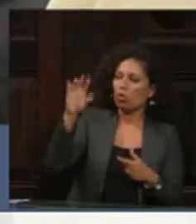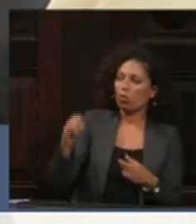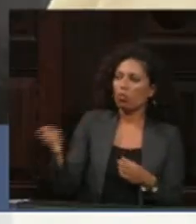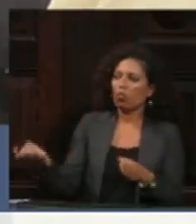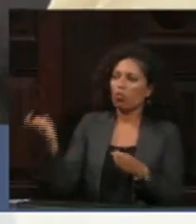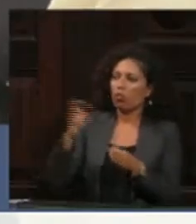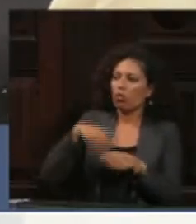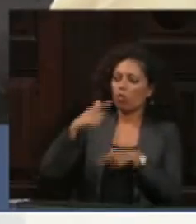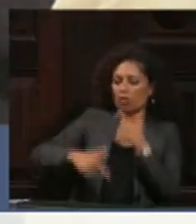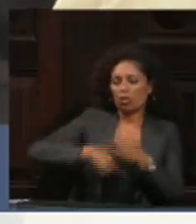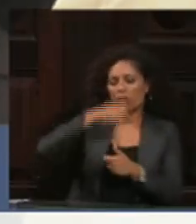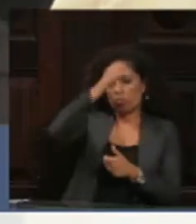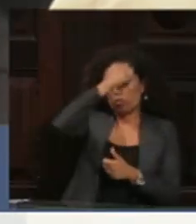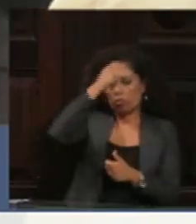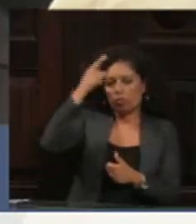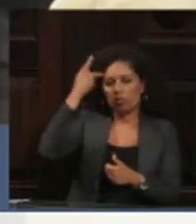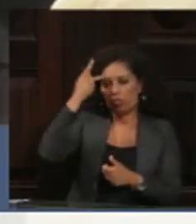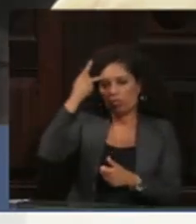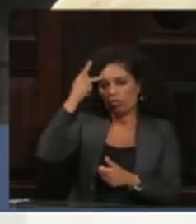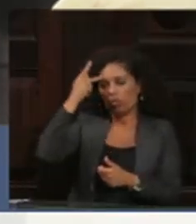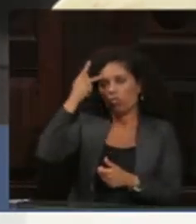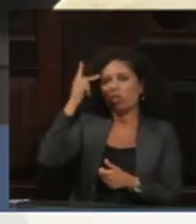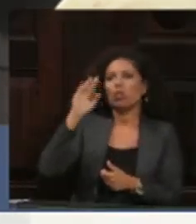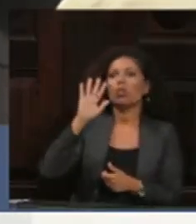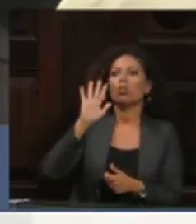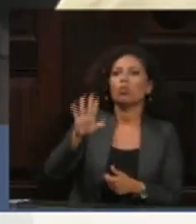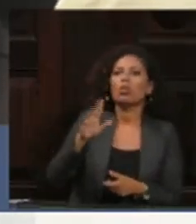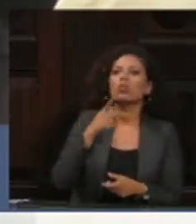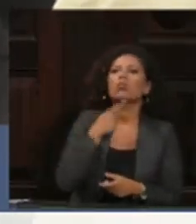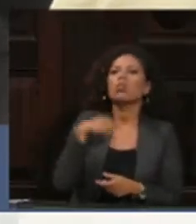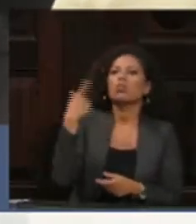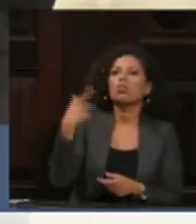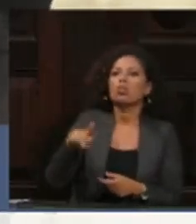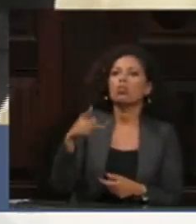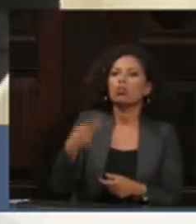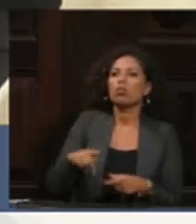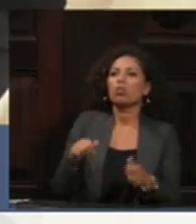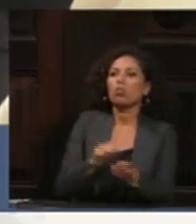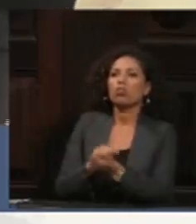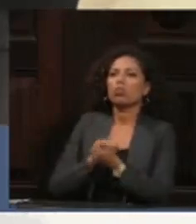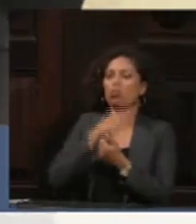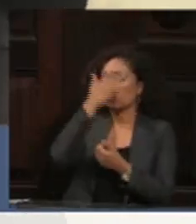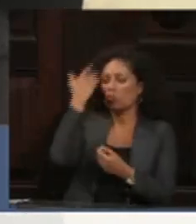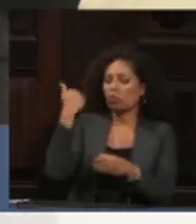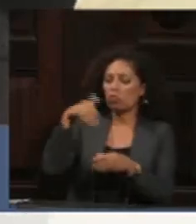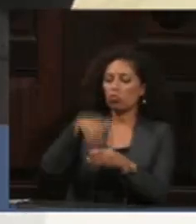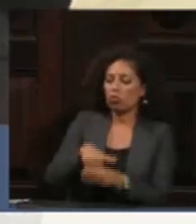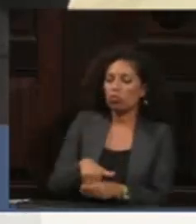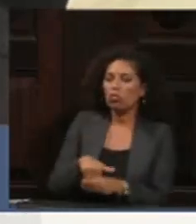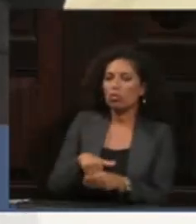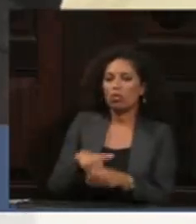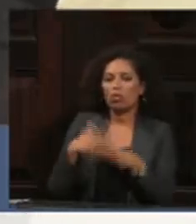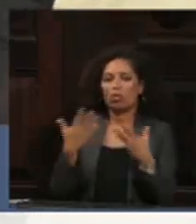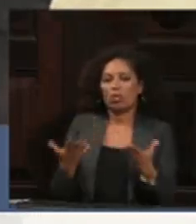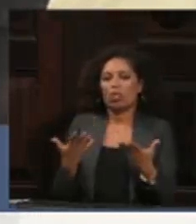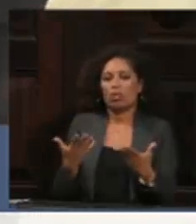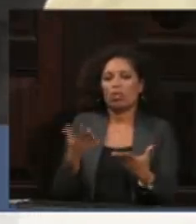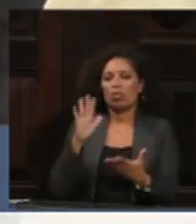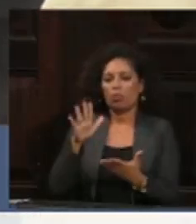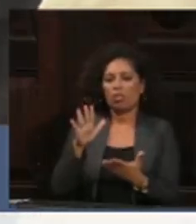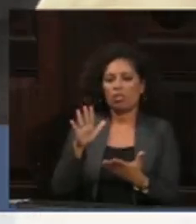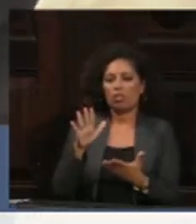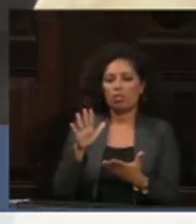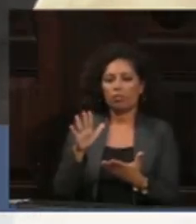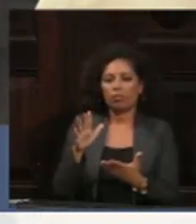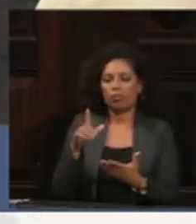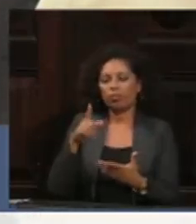decidiu, não ontem o Tribunal de Justiça apenas, mas a vontade popular em 2016. Vamos seguir acompanhando esse caso, mas isso não quer dizer que ele não